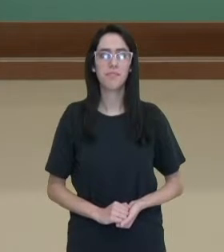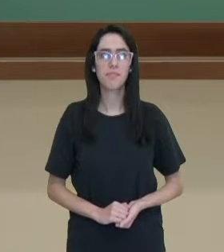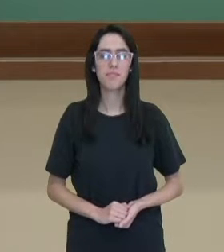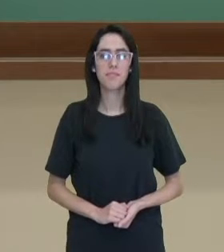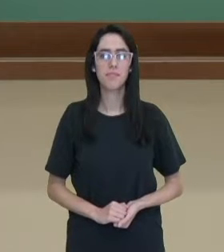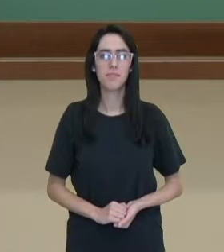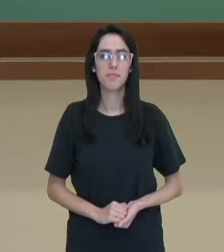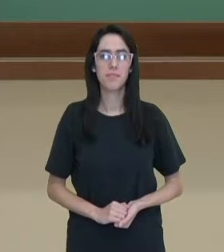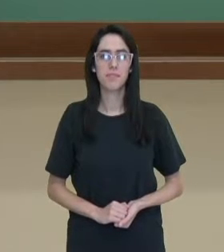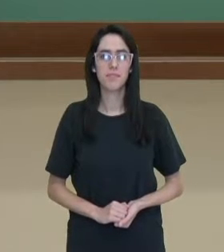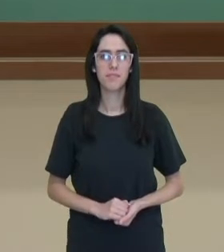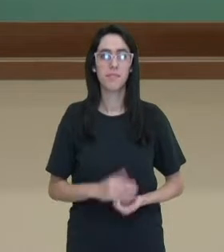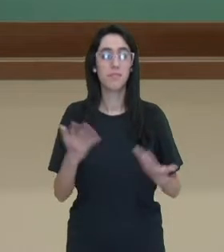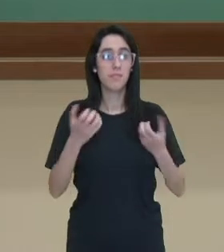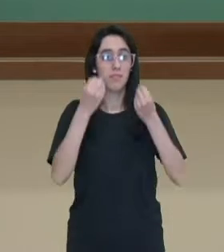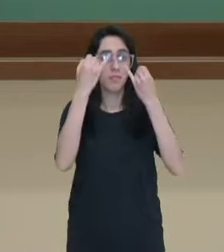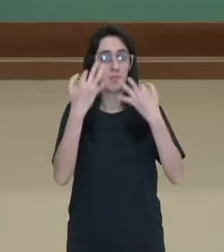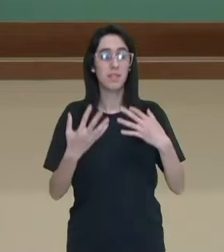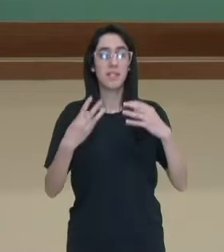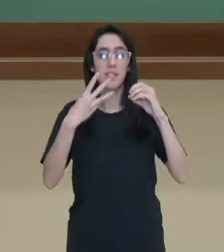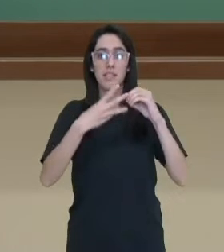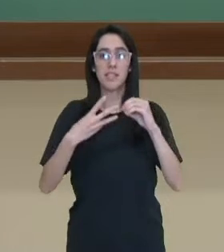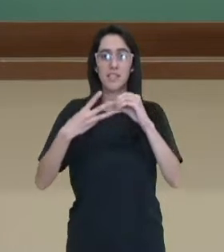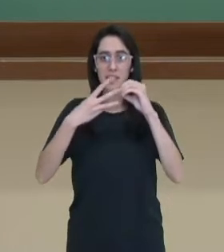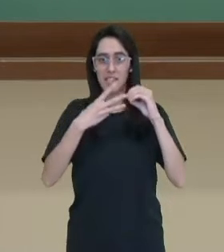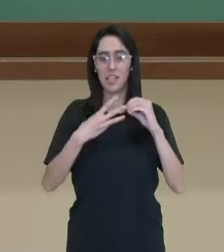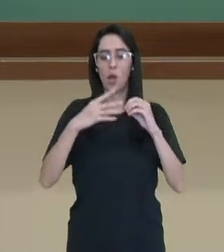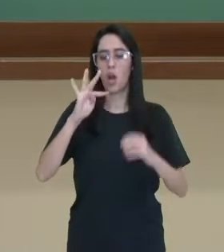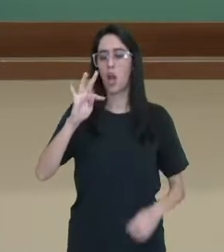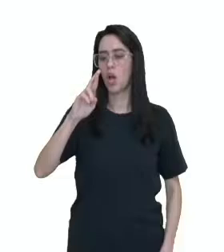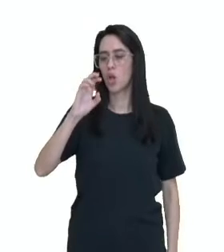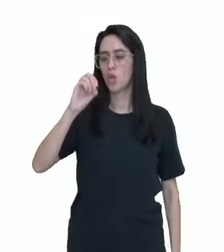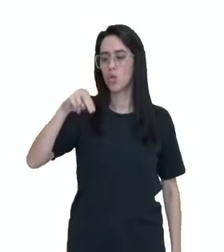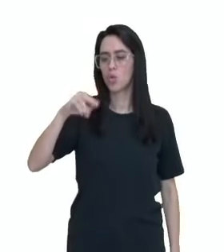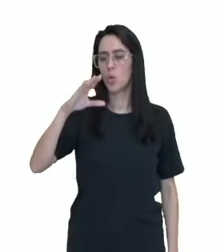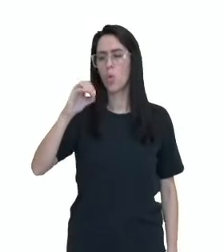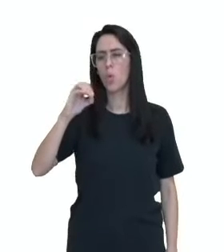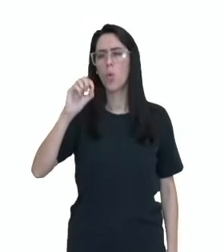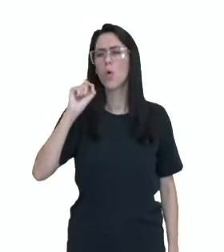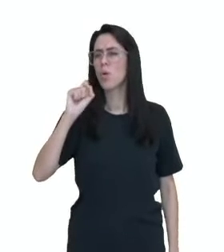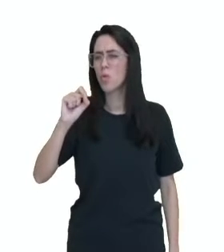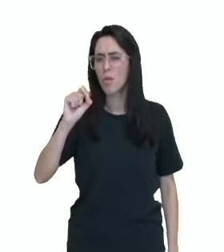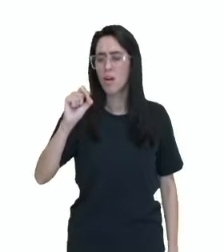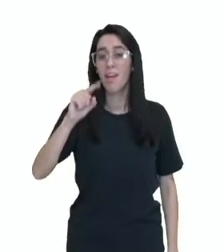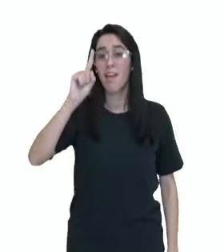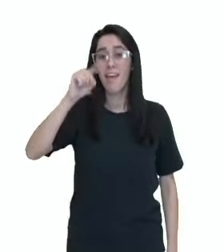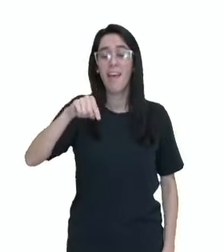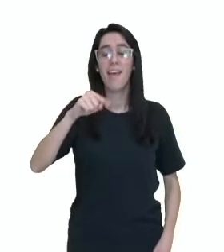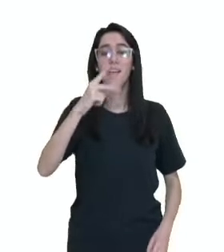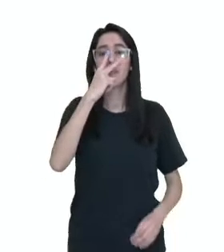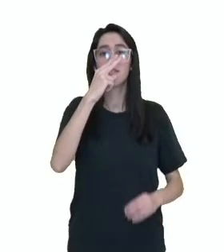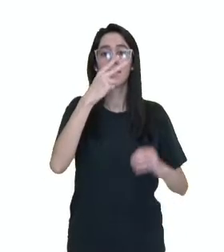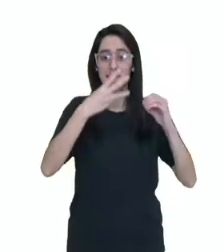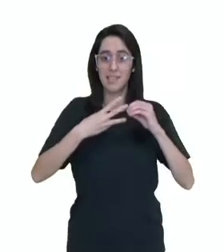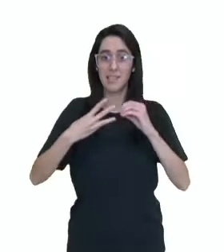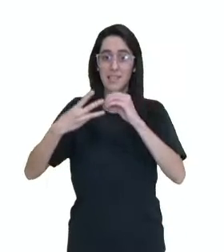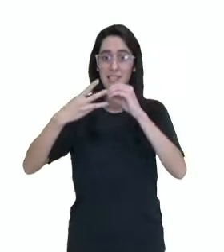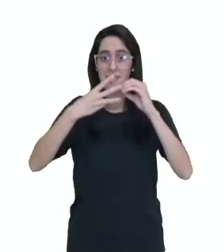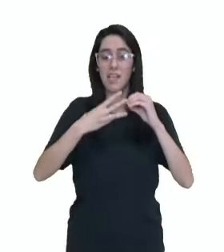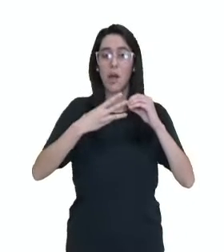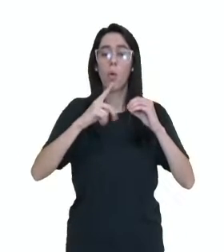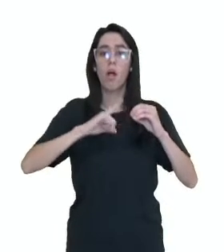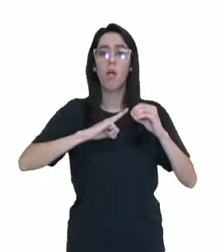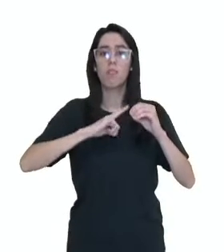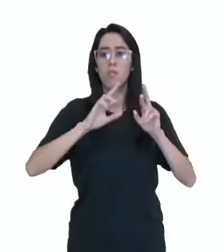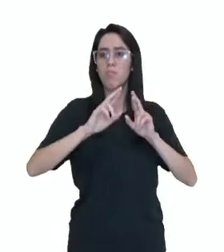Nós vamos falar sobre células-tronco. O que são as células-tronco? São aquelas que apresentam uma capacidade muito grande de se